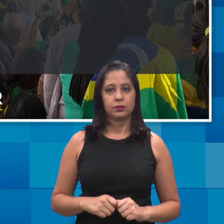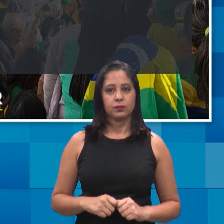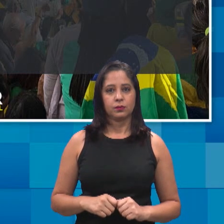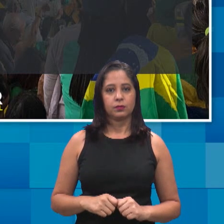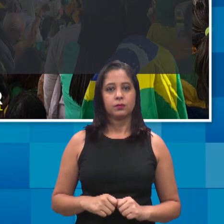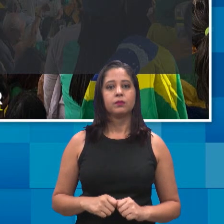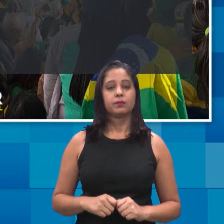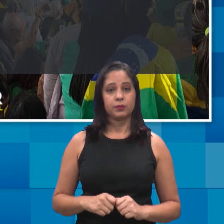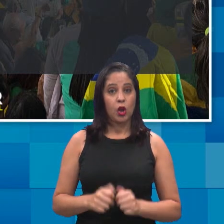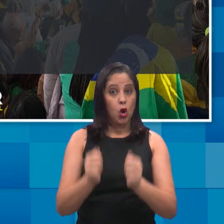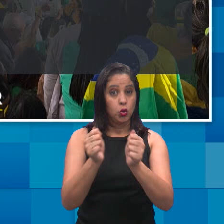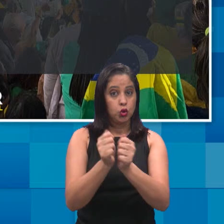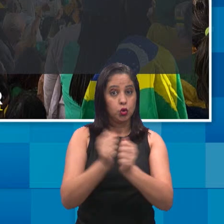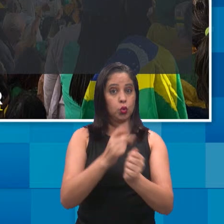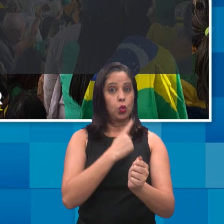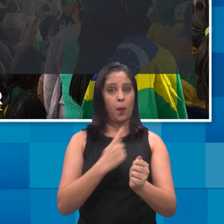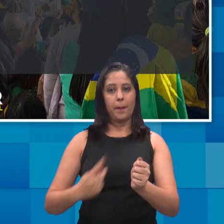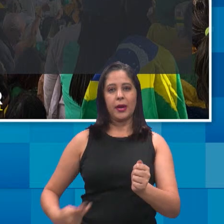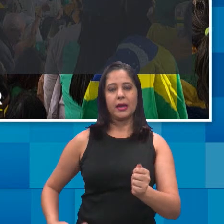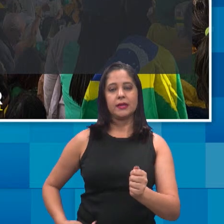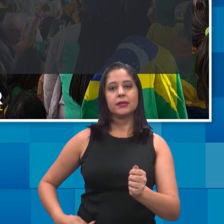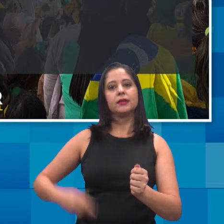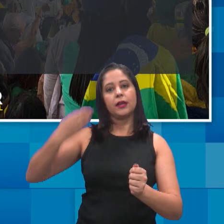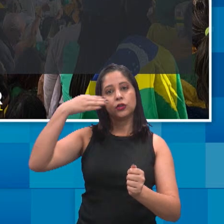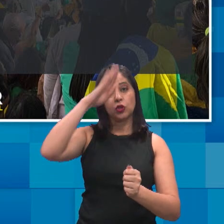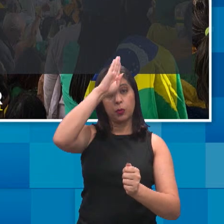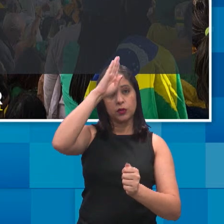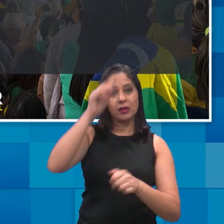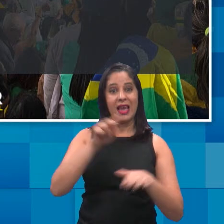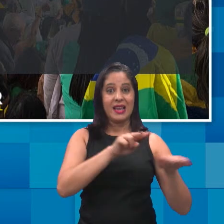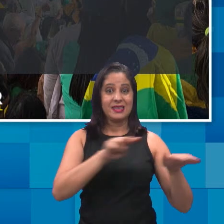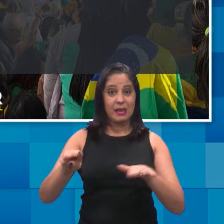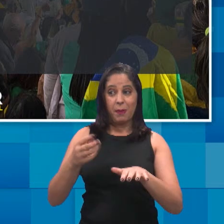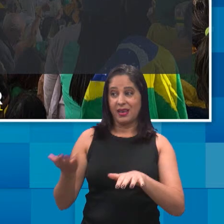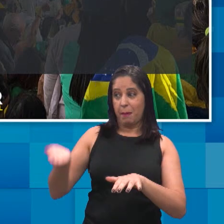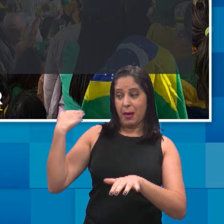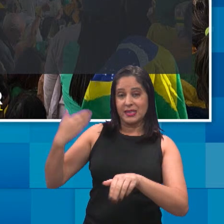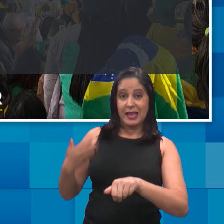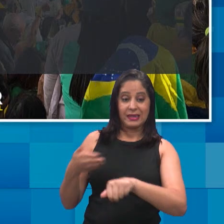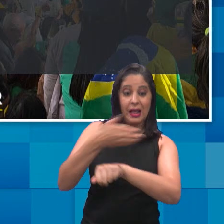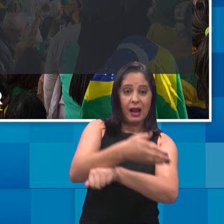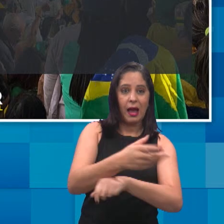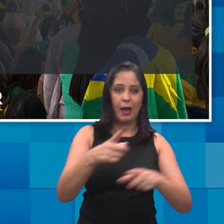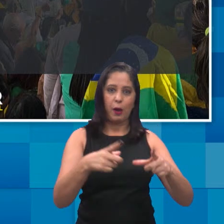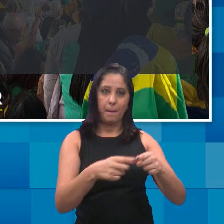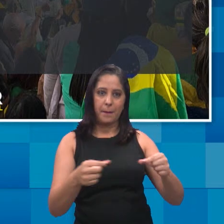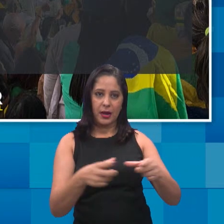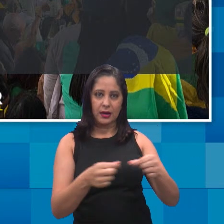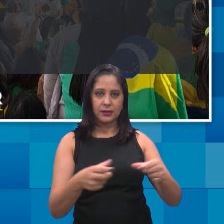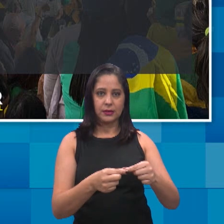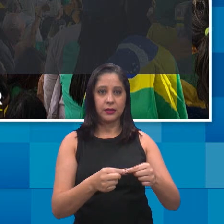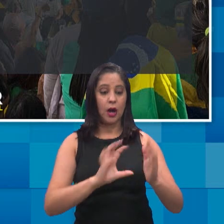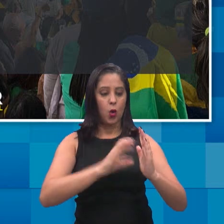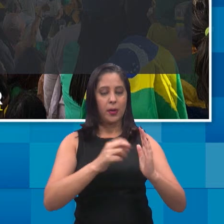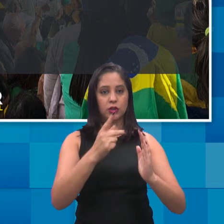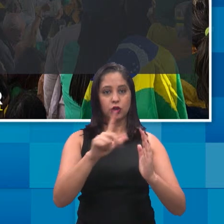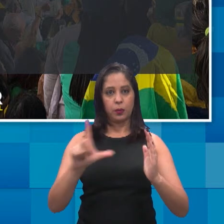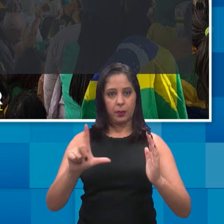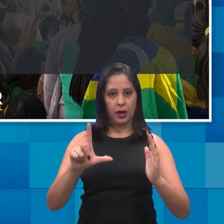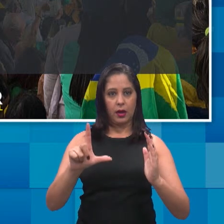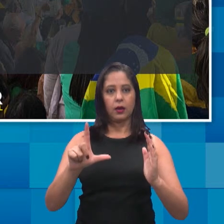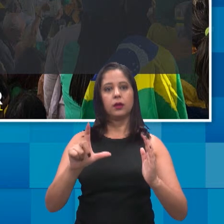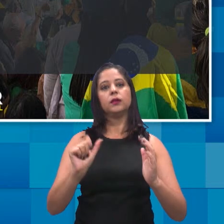junto com o presidente Bolsonaro, na semana passada em Brasília, lá no PL, com os